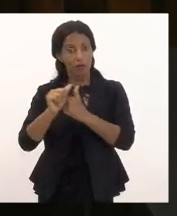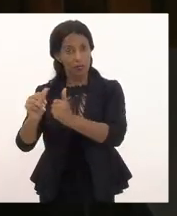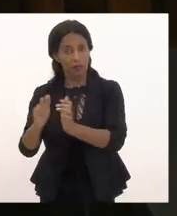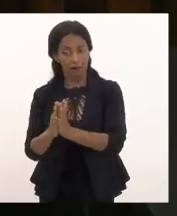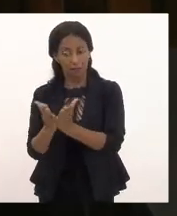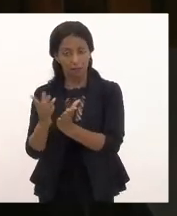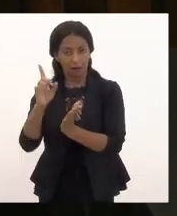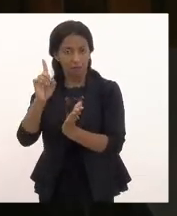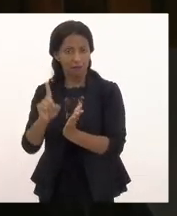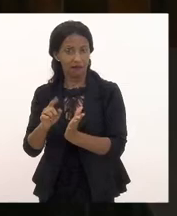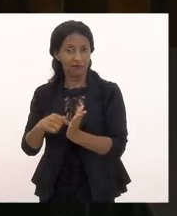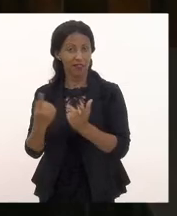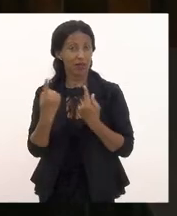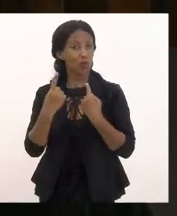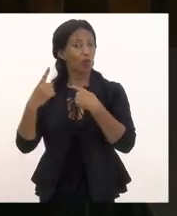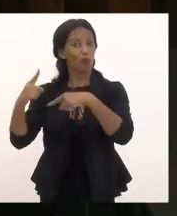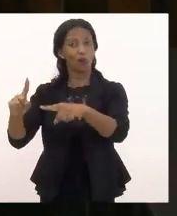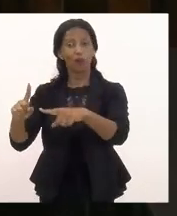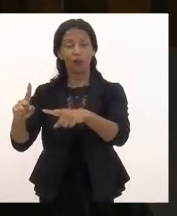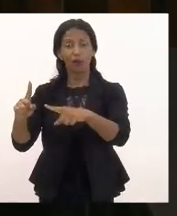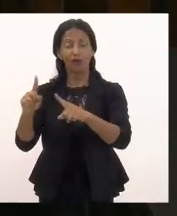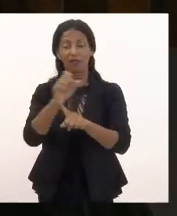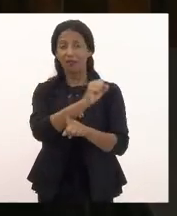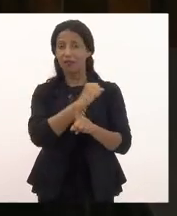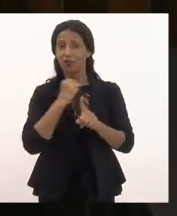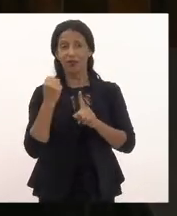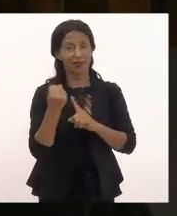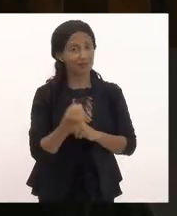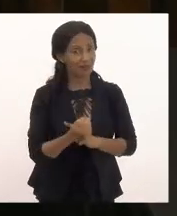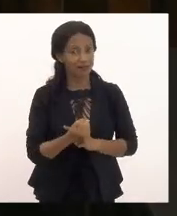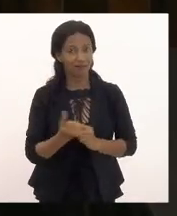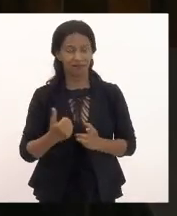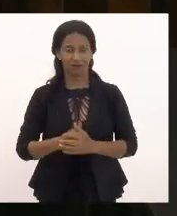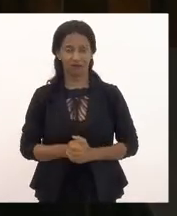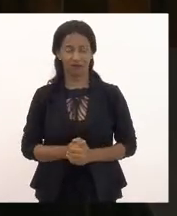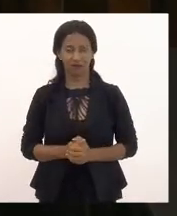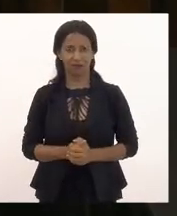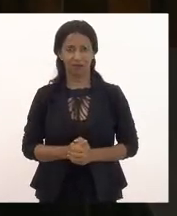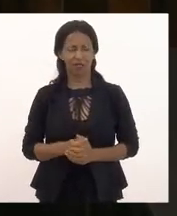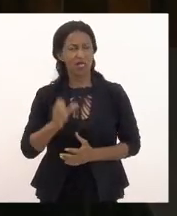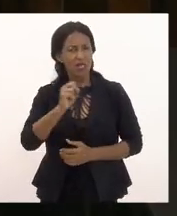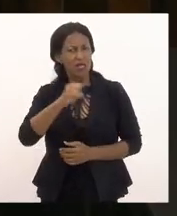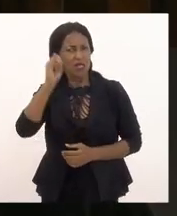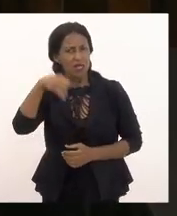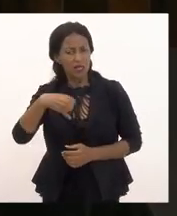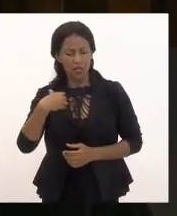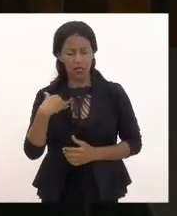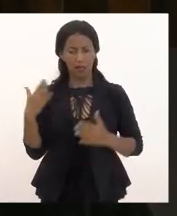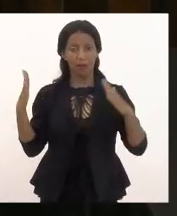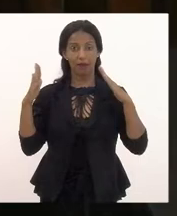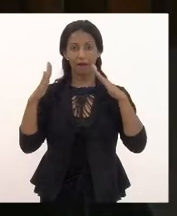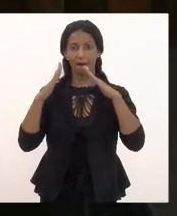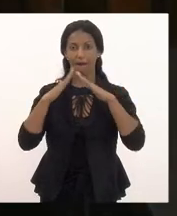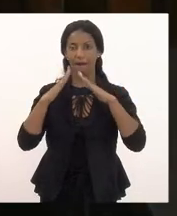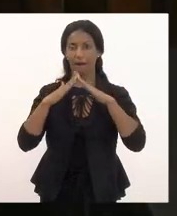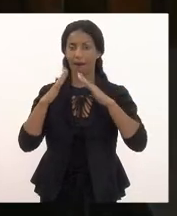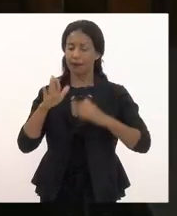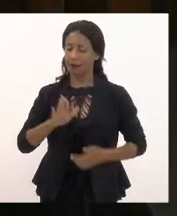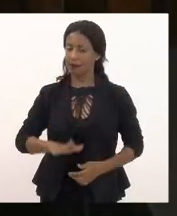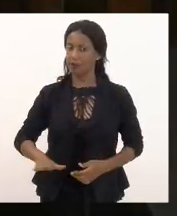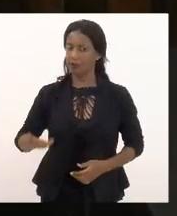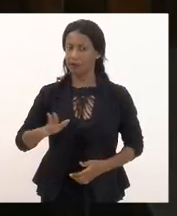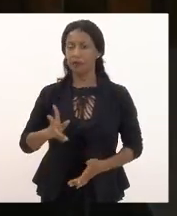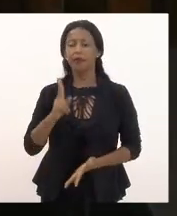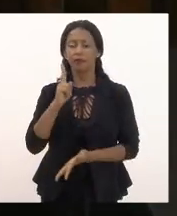Bíblia, você é contra a sociedade. E sim, na minha casa, as crianças